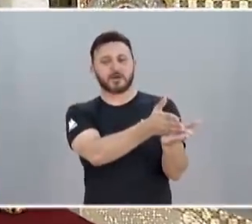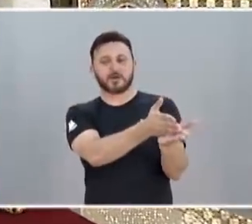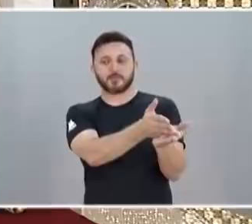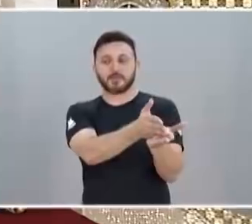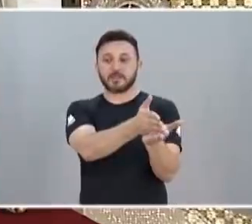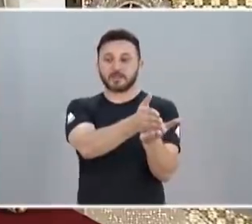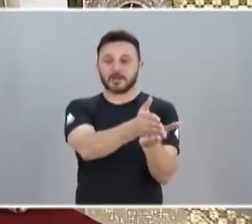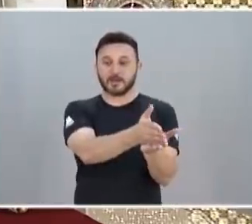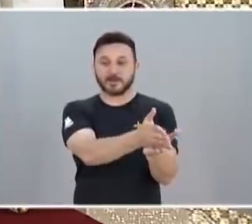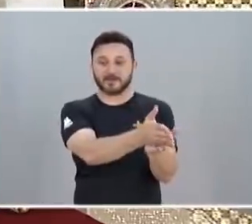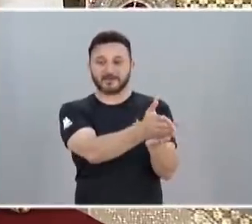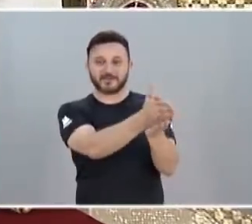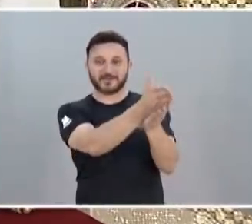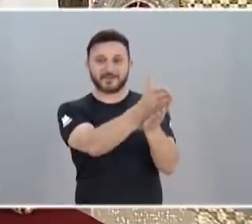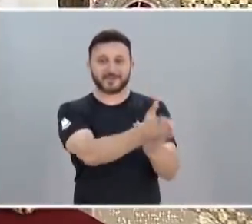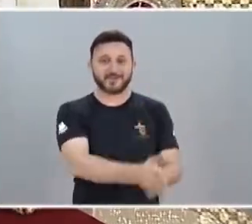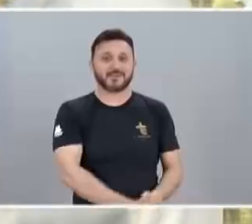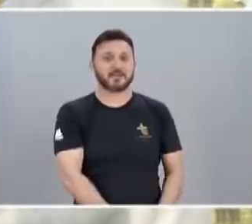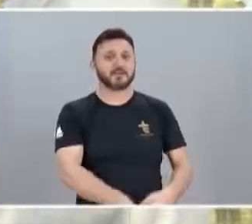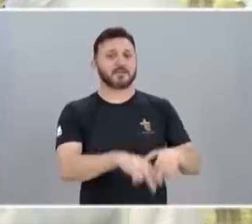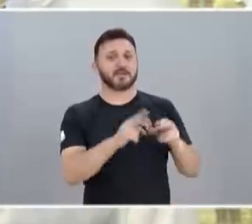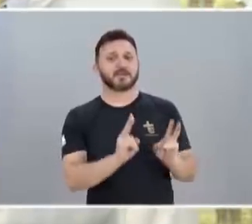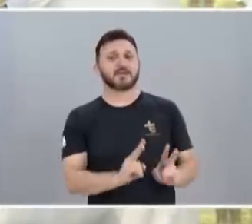eu caminharei,